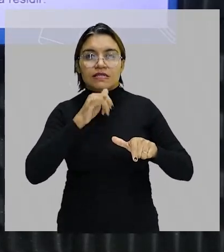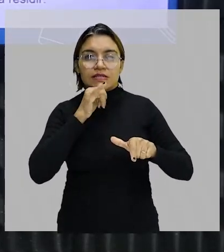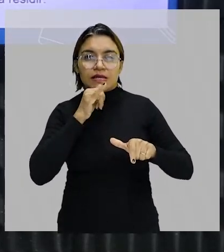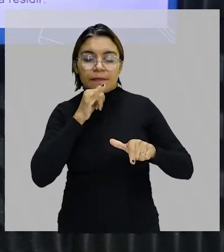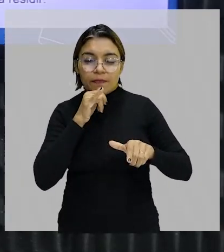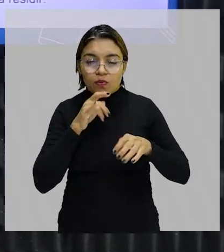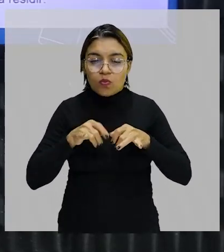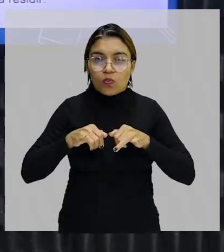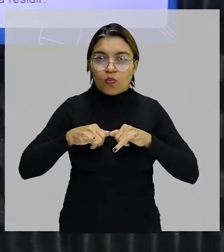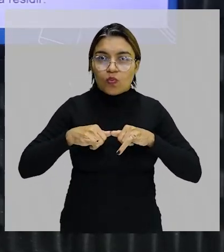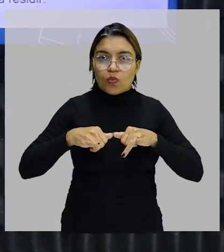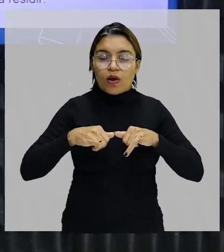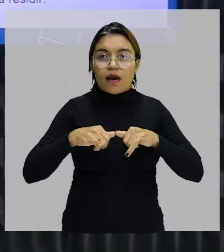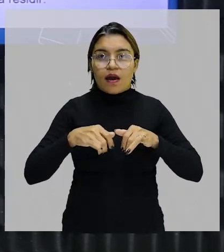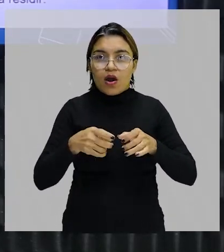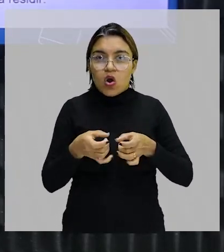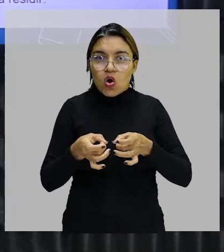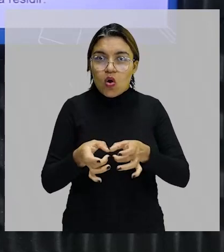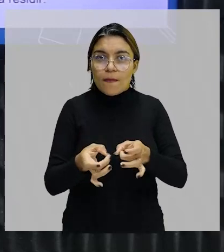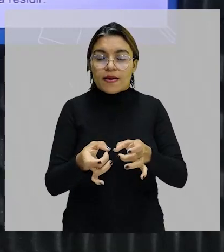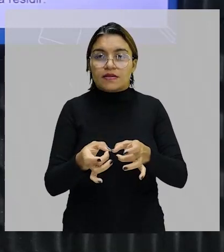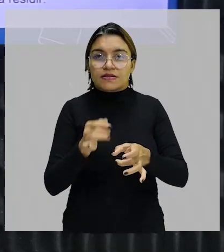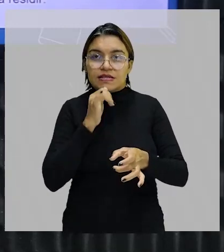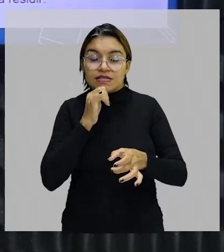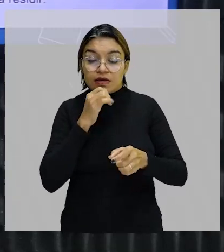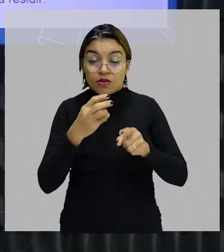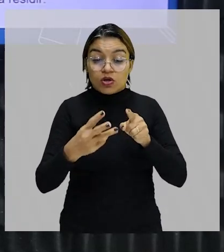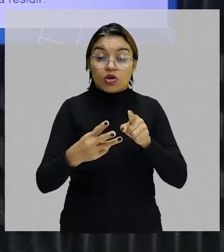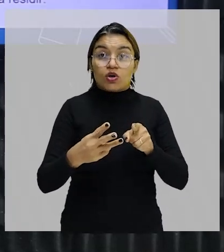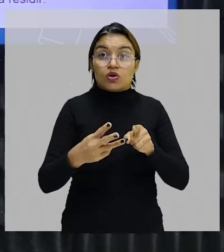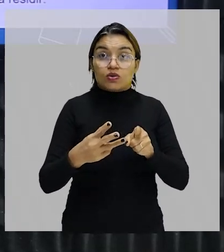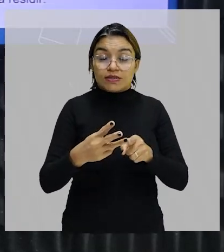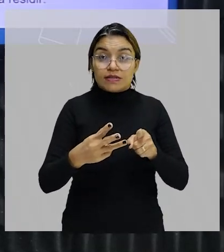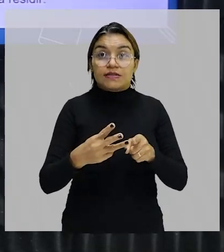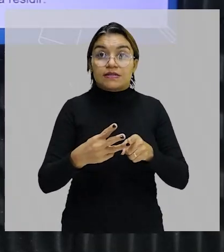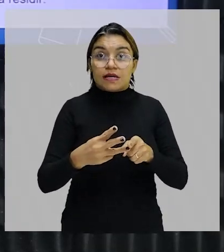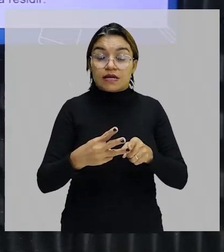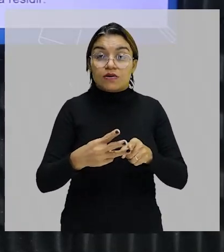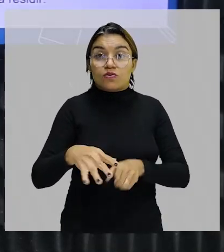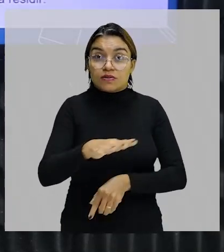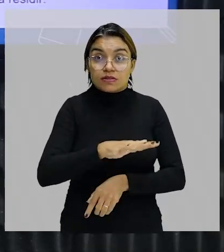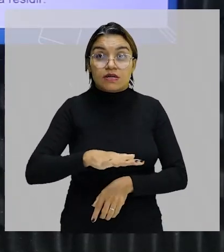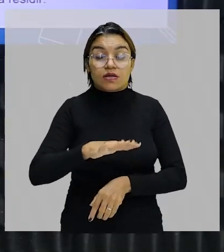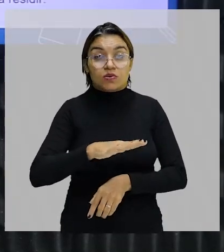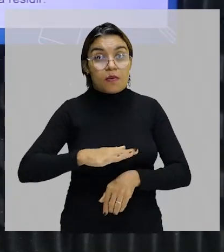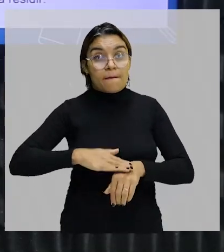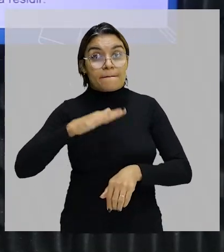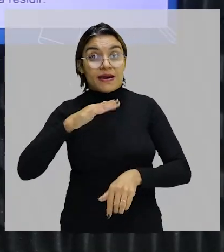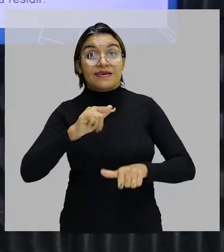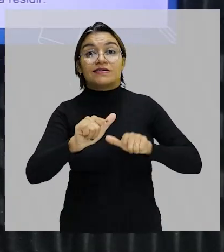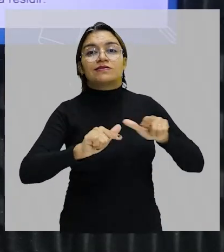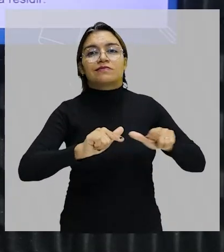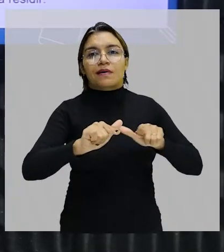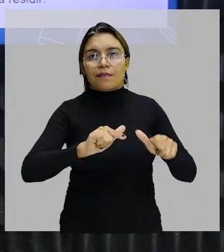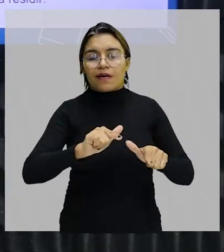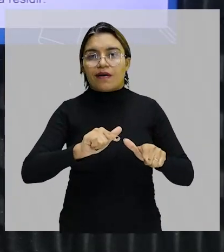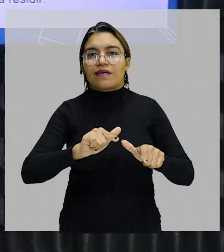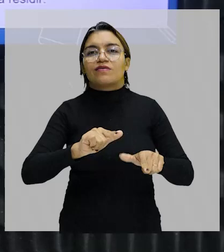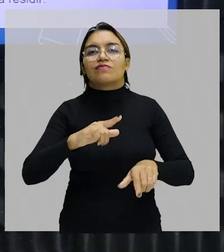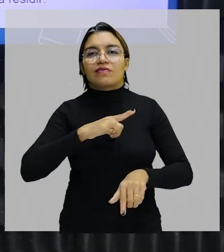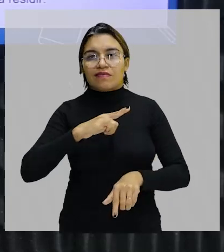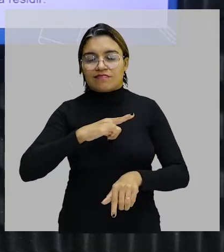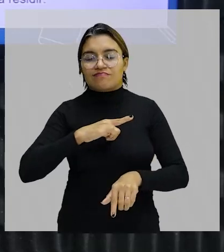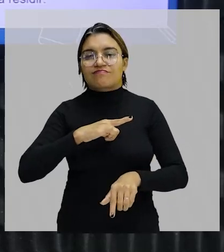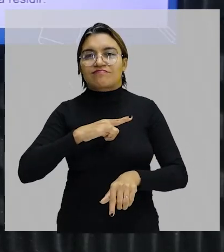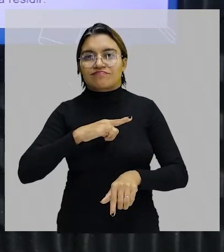galera, tá? Dos três setores da economia, o terceiro setor é o que mais emprega no Brasil, tá? Estima-se que 70% da população brasileira